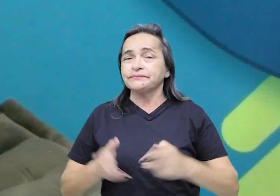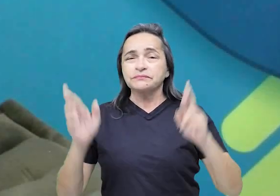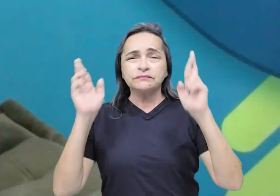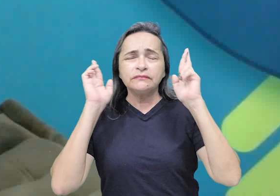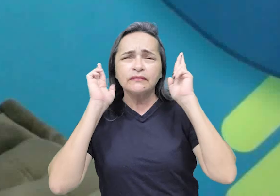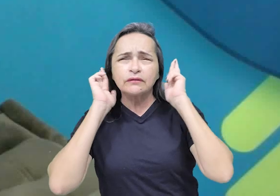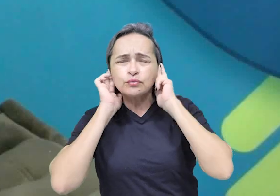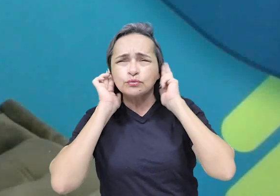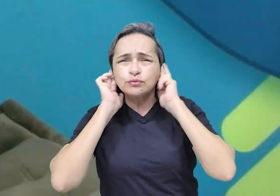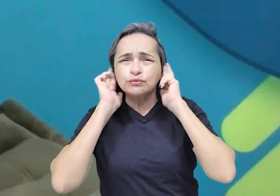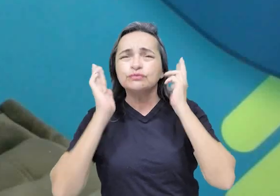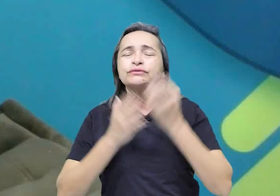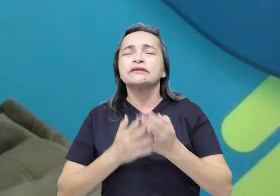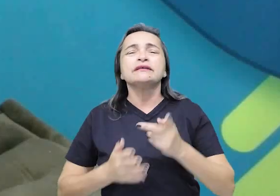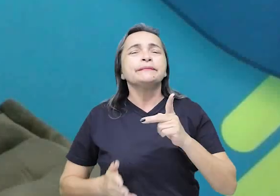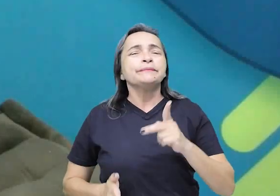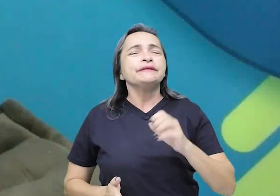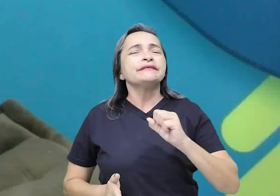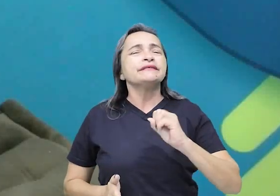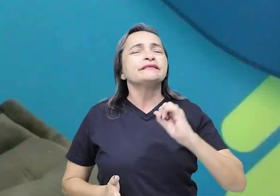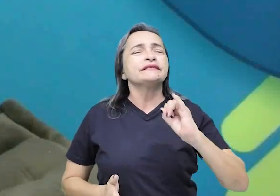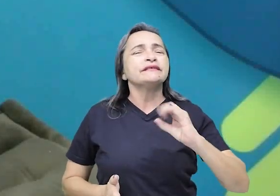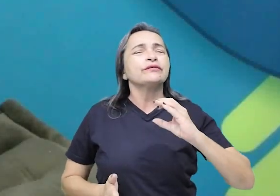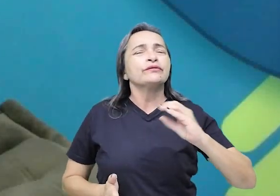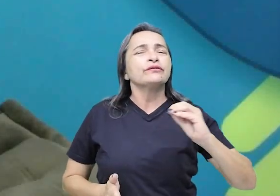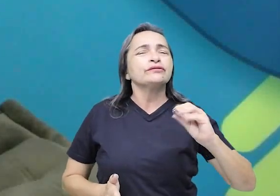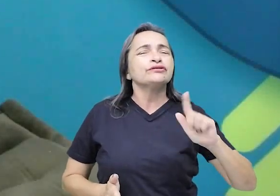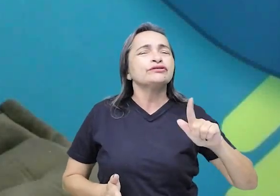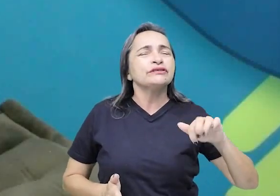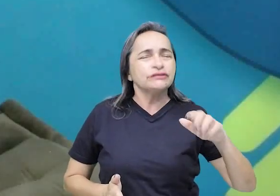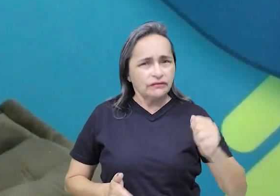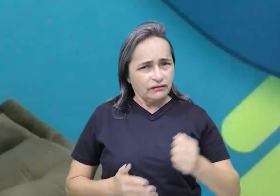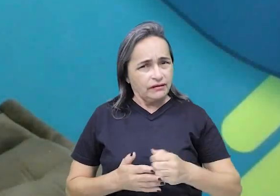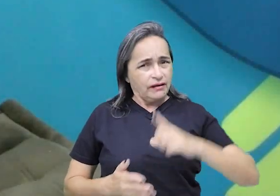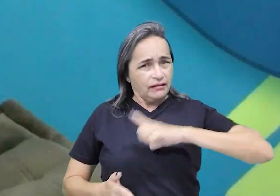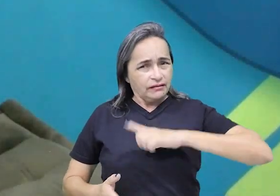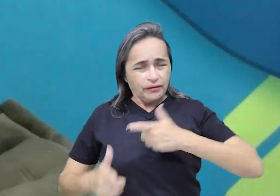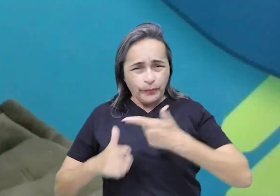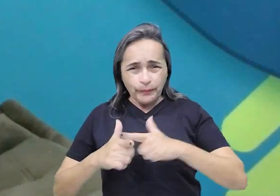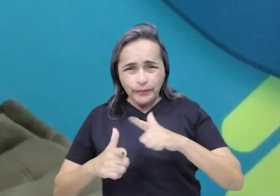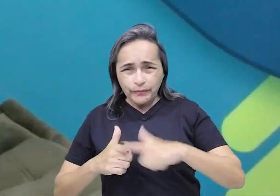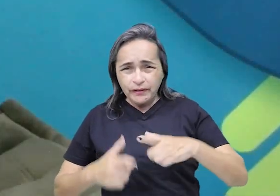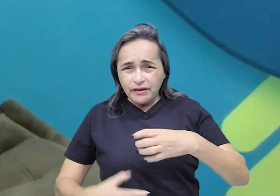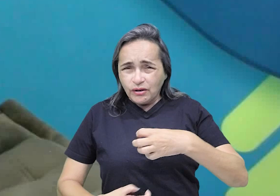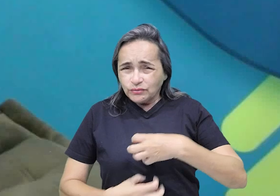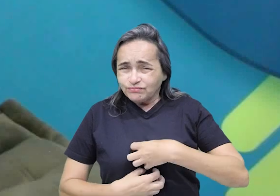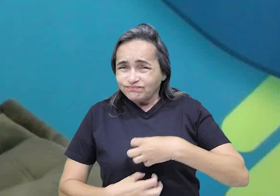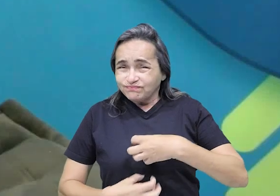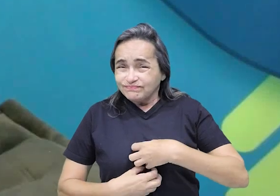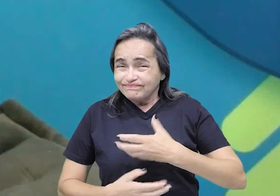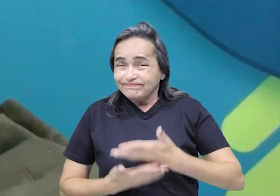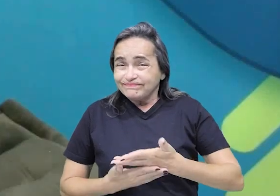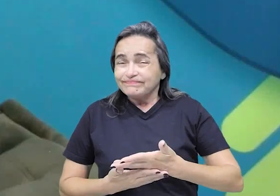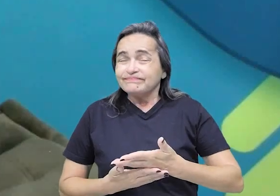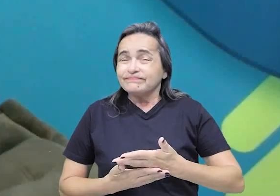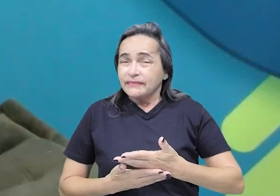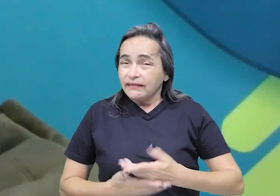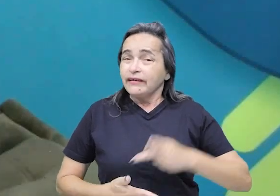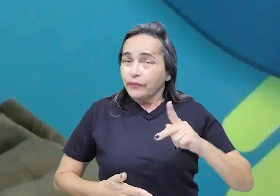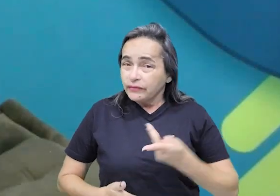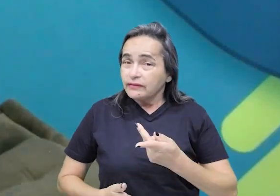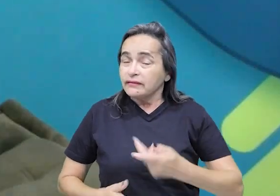né? Ou seja, eu tô com um problema emocional muito grave e esse problema me gerou uma surdez.